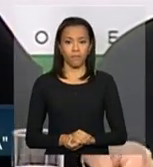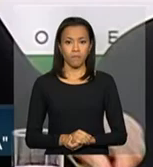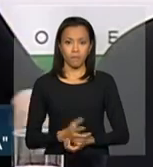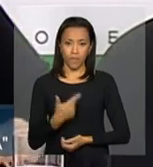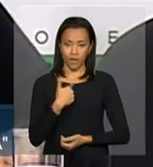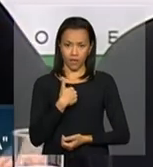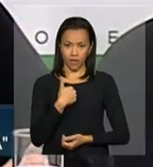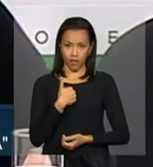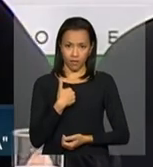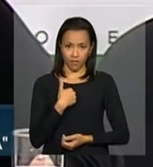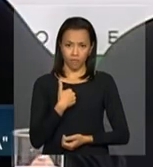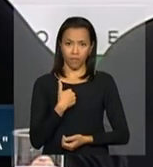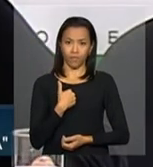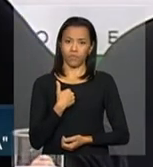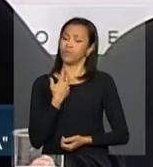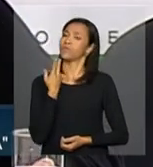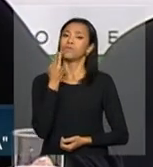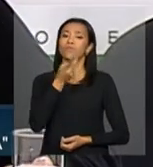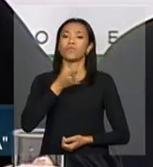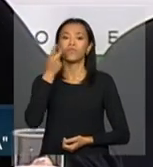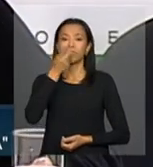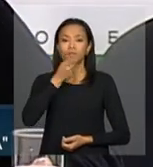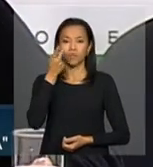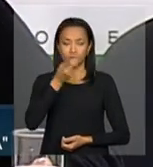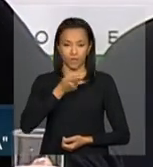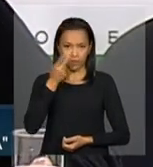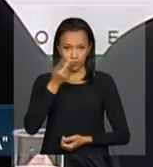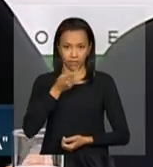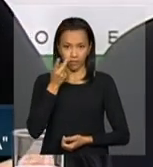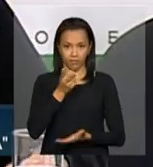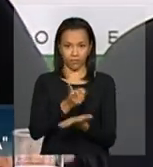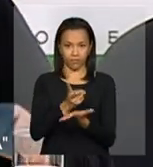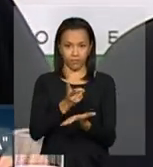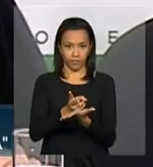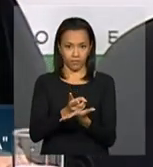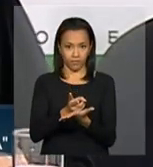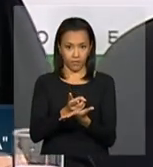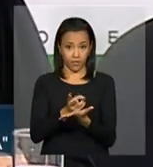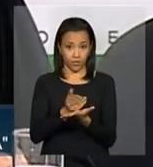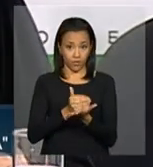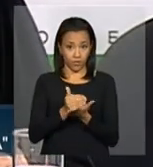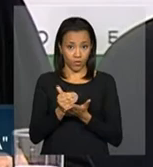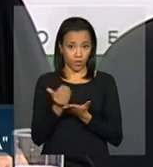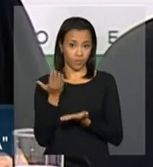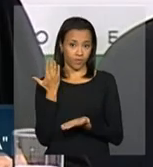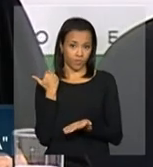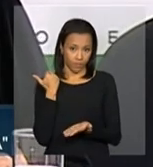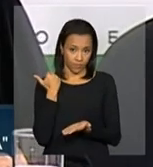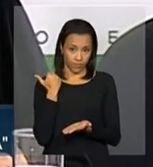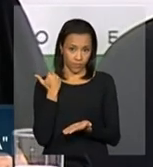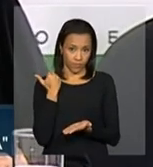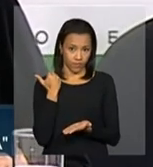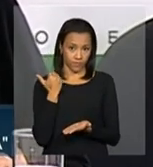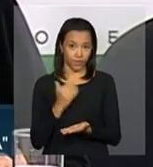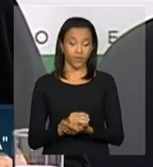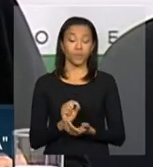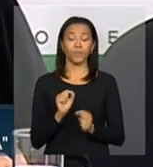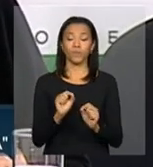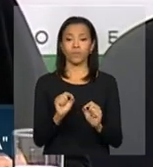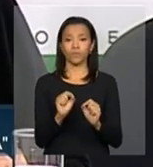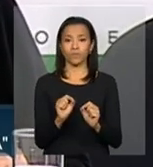Eu repetiria aquilo que a gente começou no começo, a posição